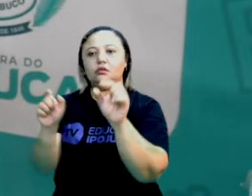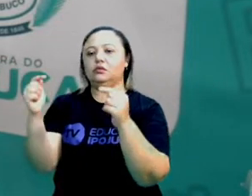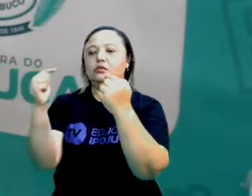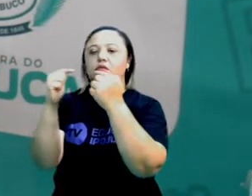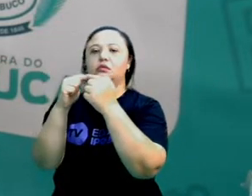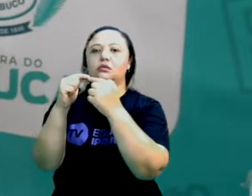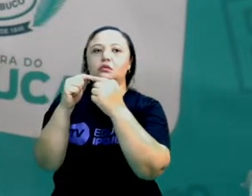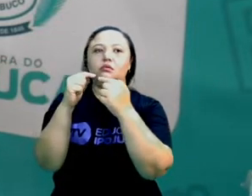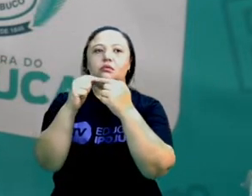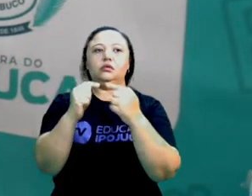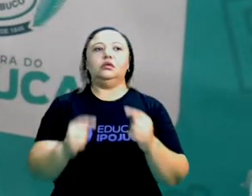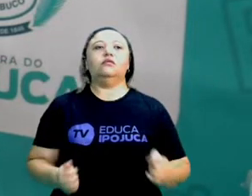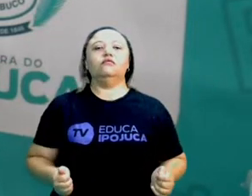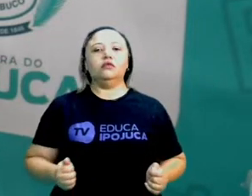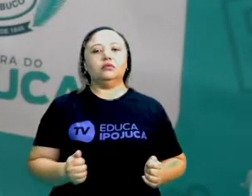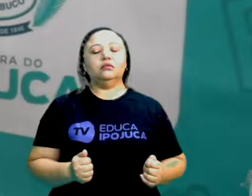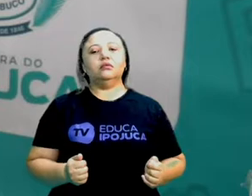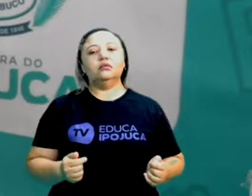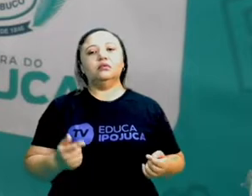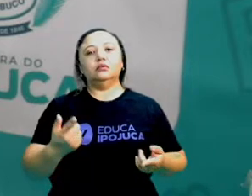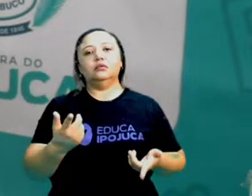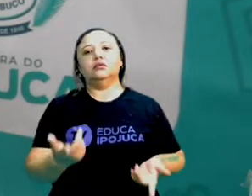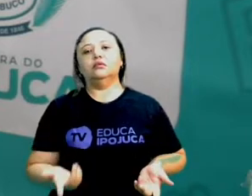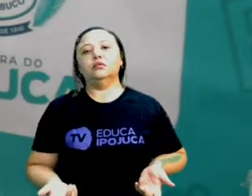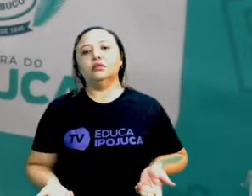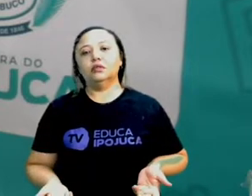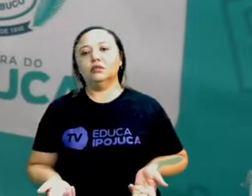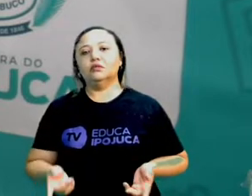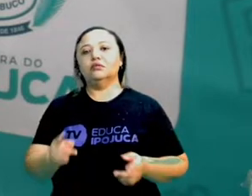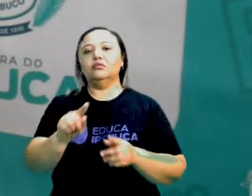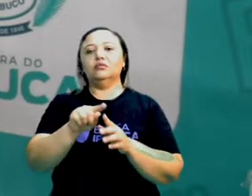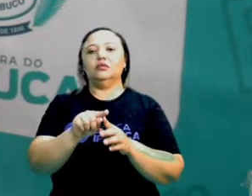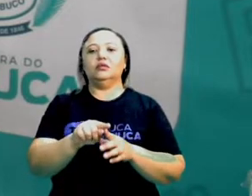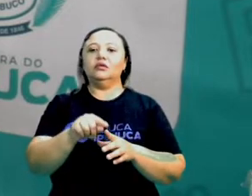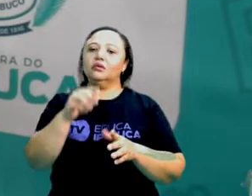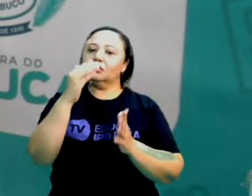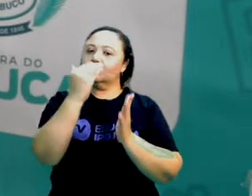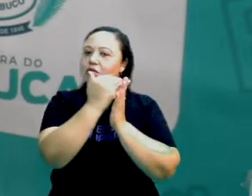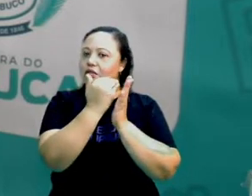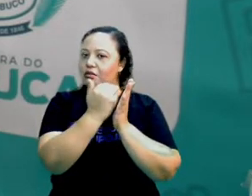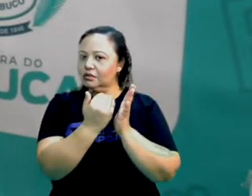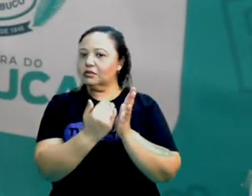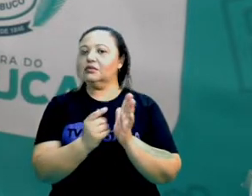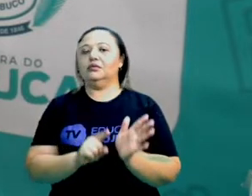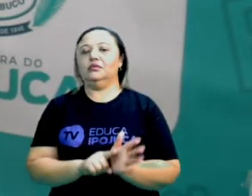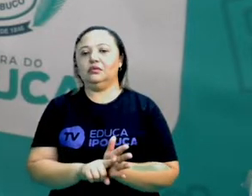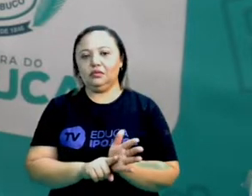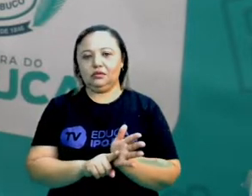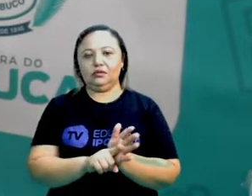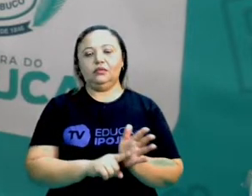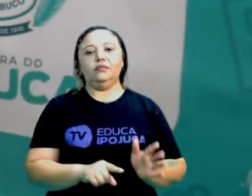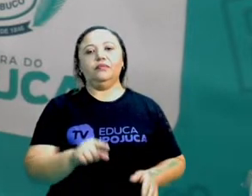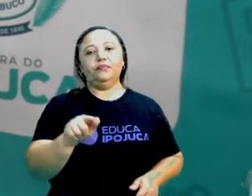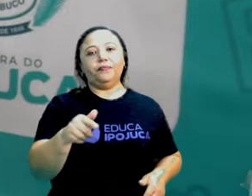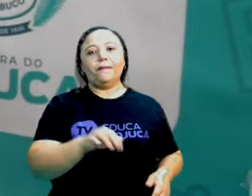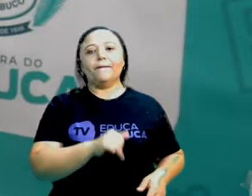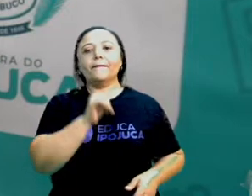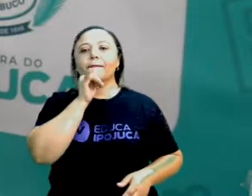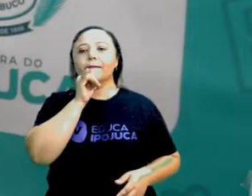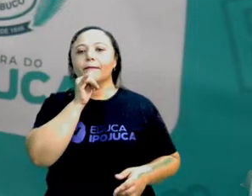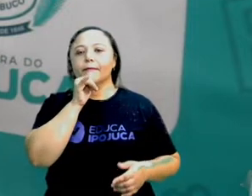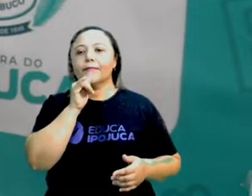conseguir montar um gráfico a partir dos dados pesquisados. Então, por